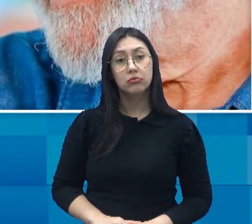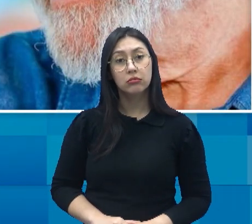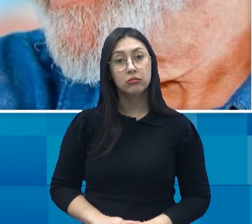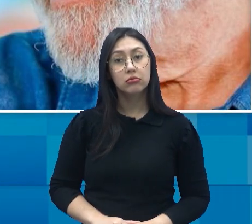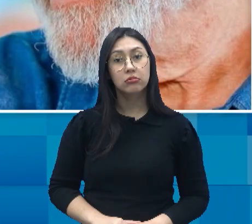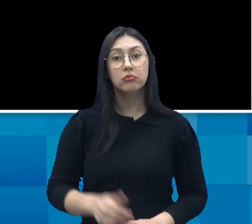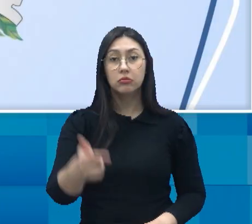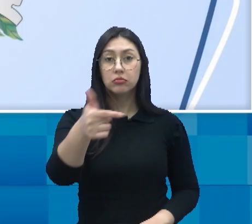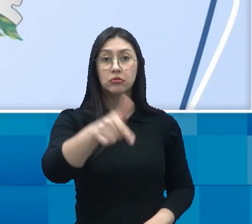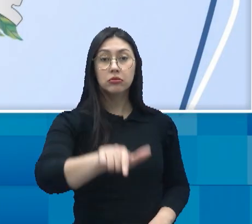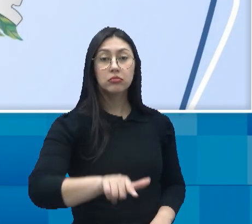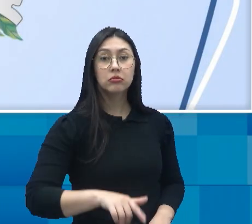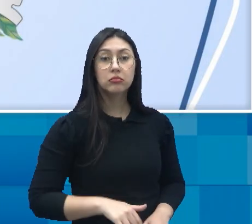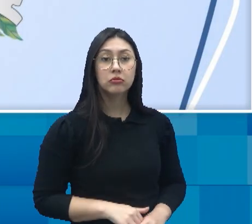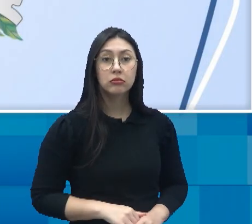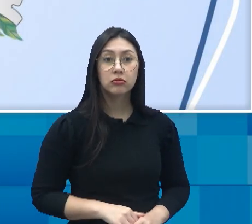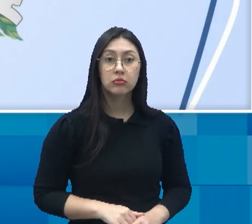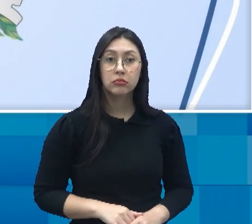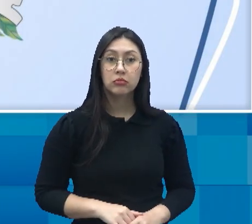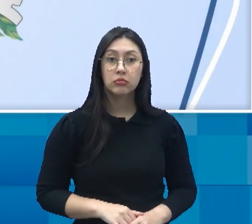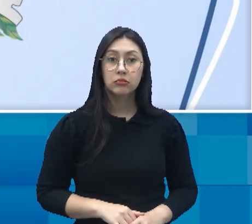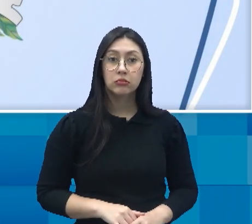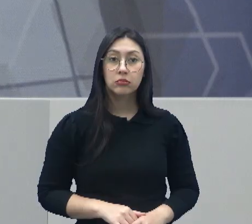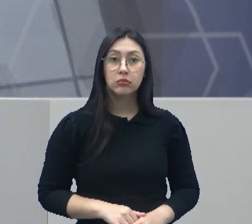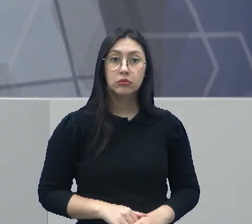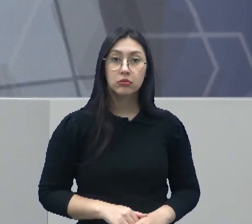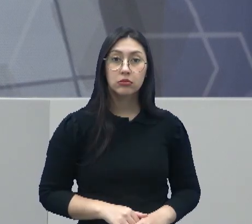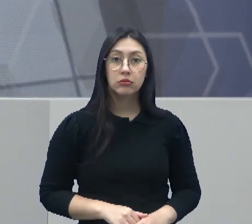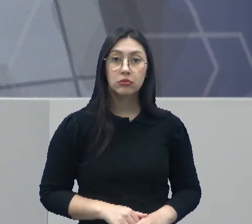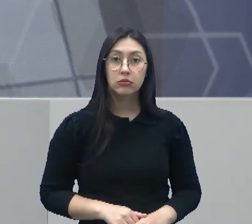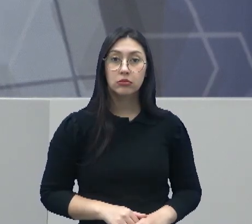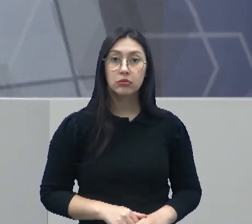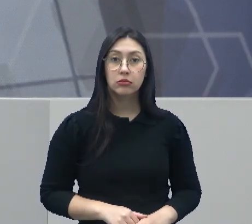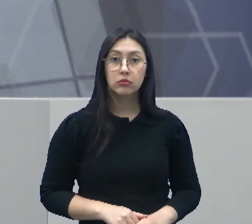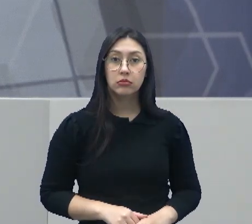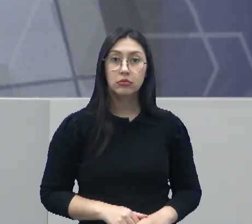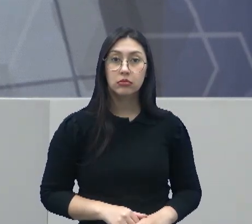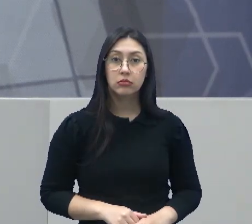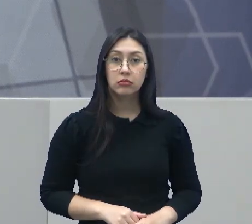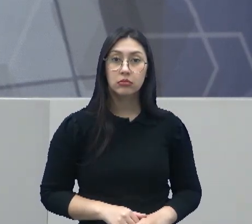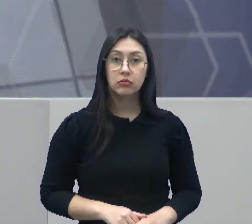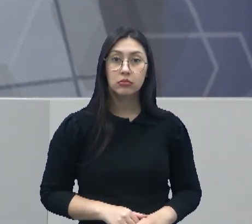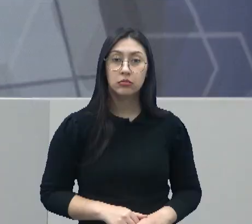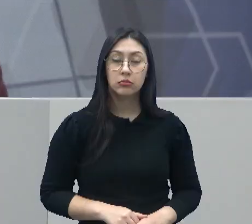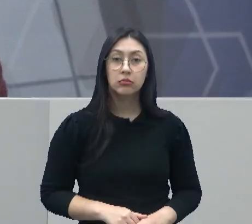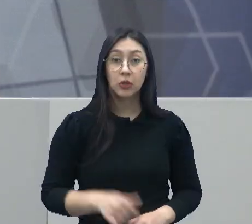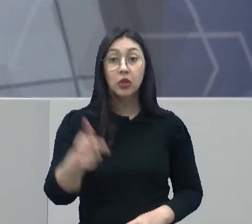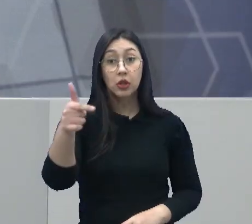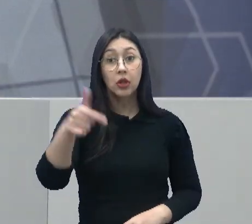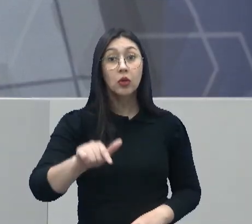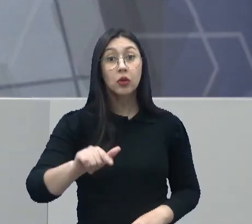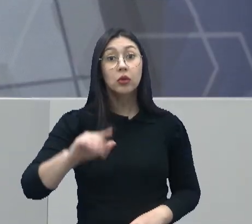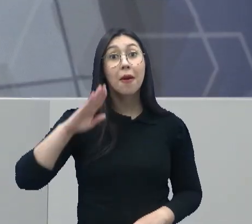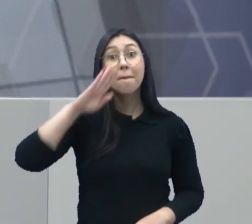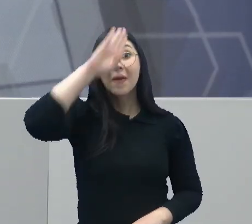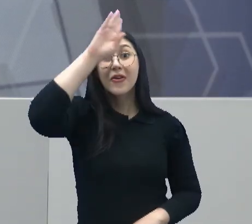Próximo. Tem um outro aqui. Tem um outro. Mais um. Bolsonaro